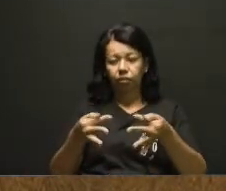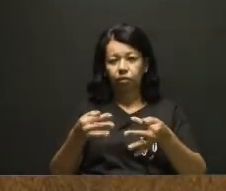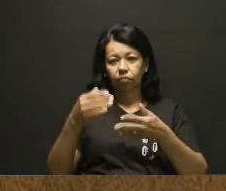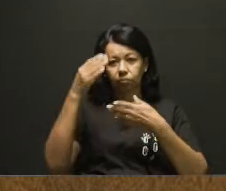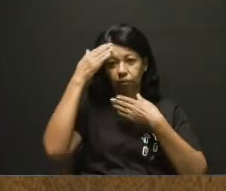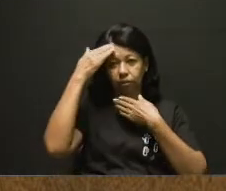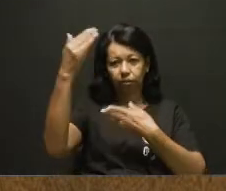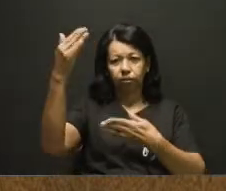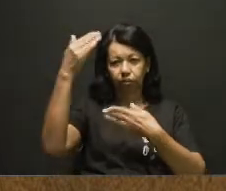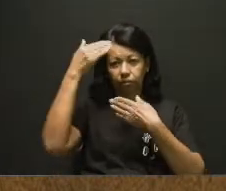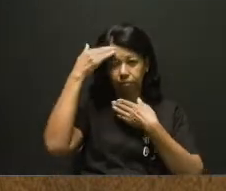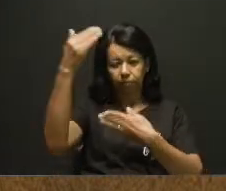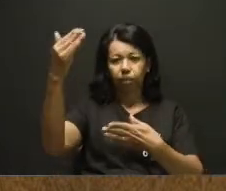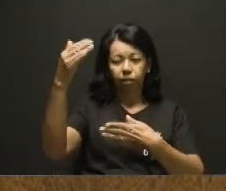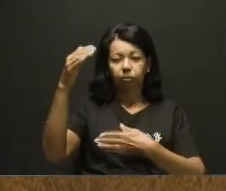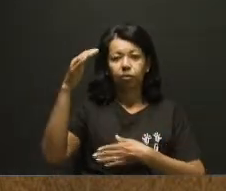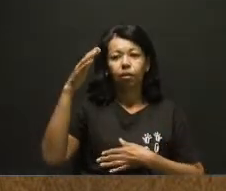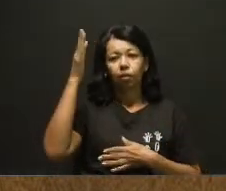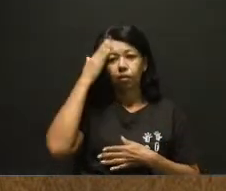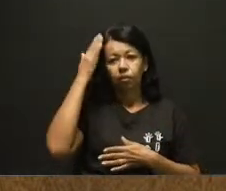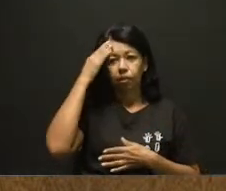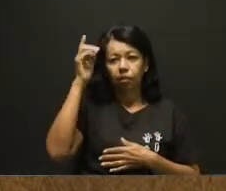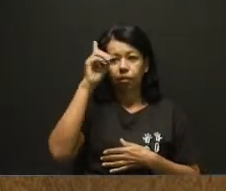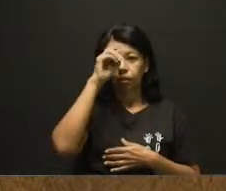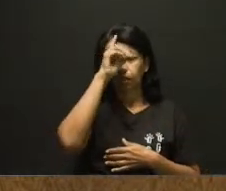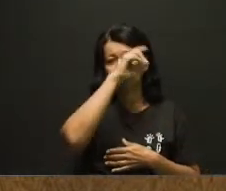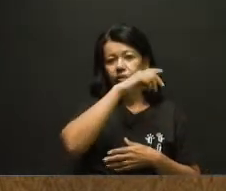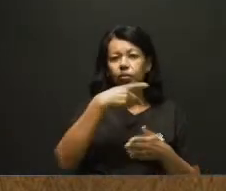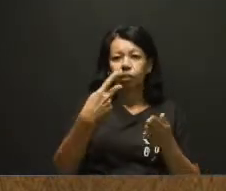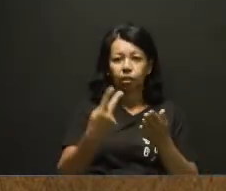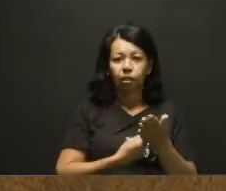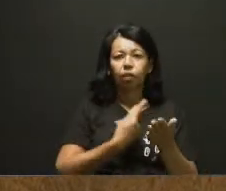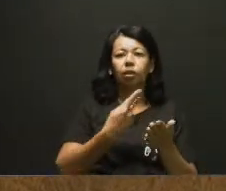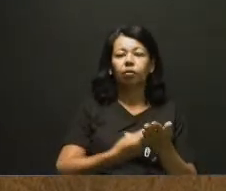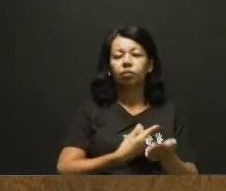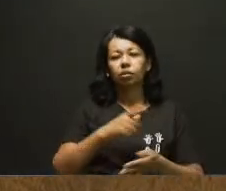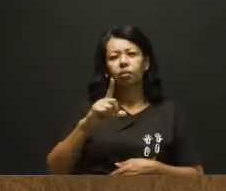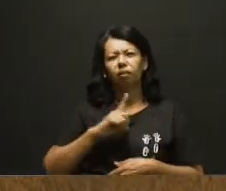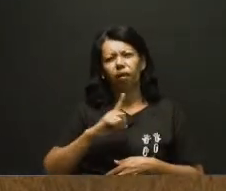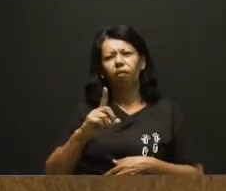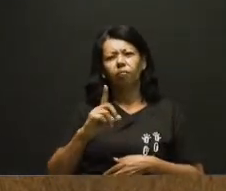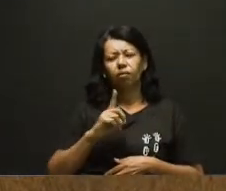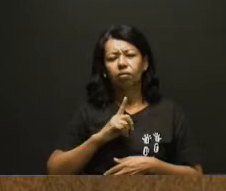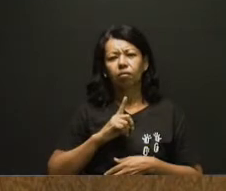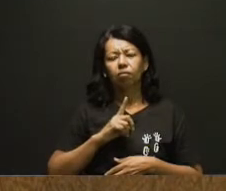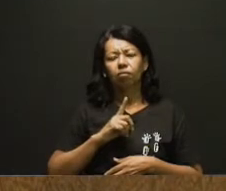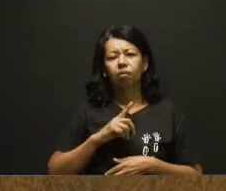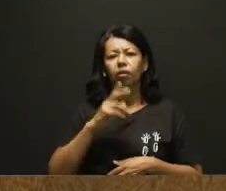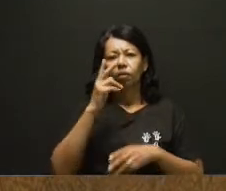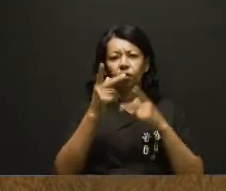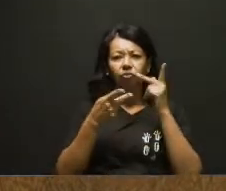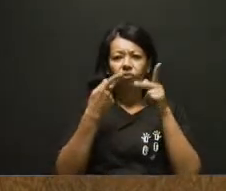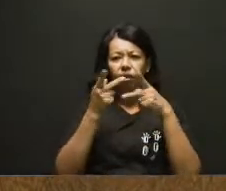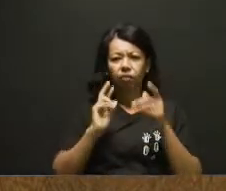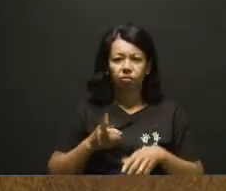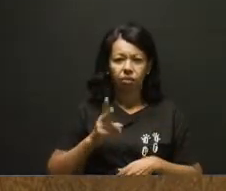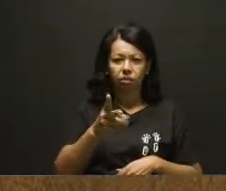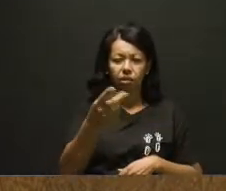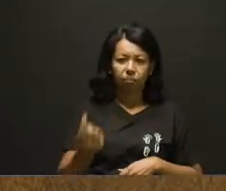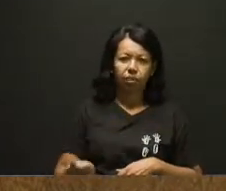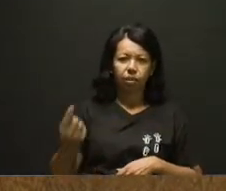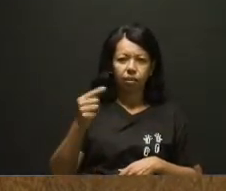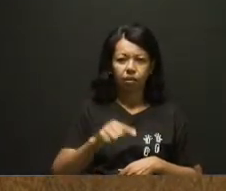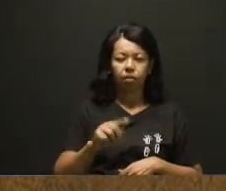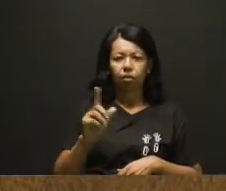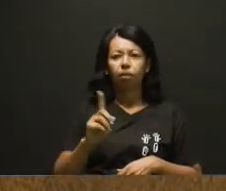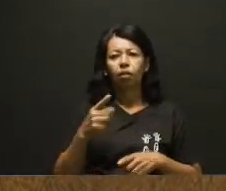gratidão eu sei que é difícil eu falei erros nós temos muitos eu tenho falado sempre aqui e